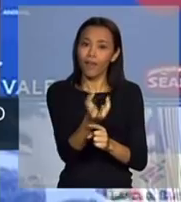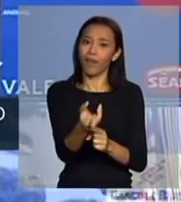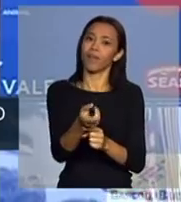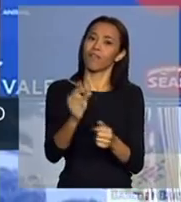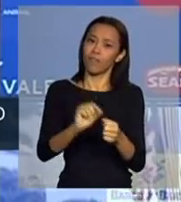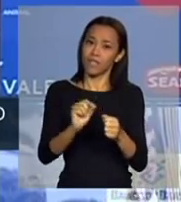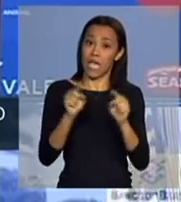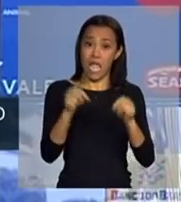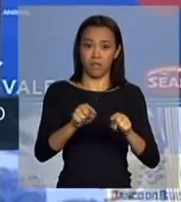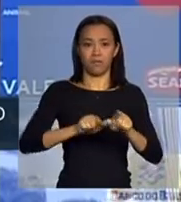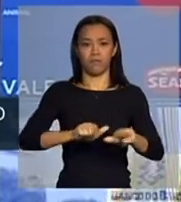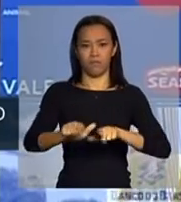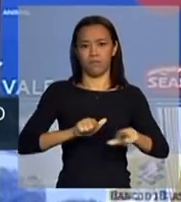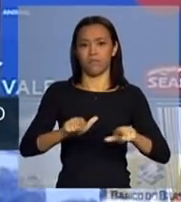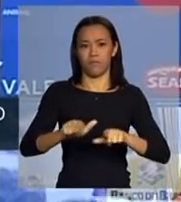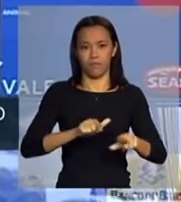ações.